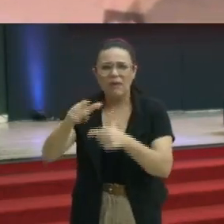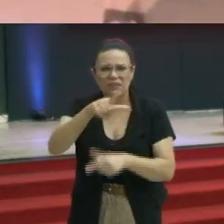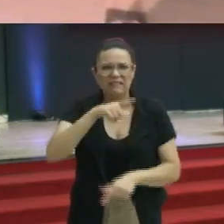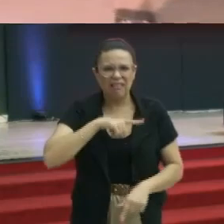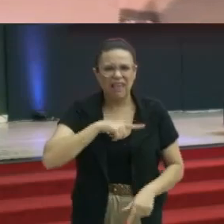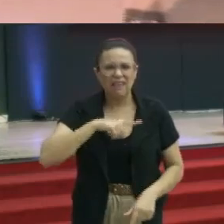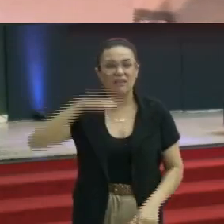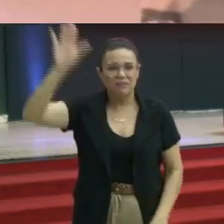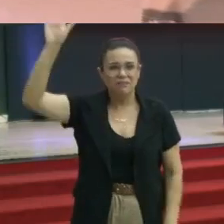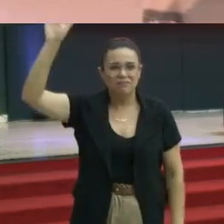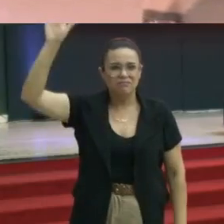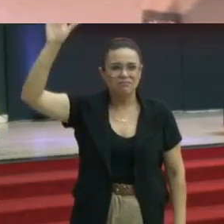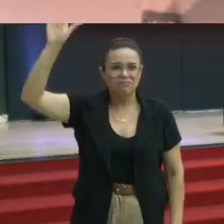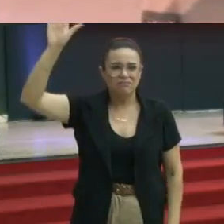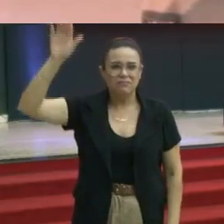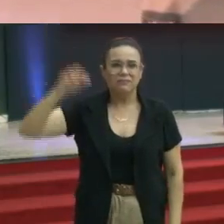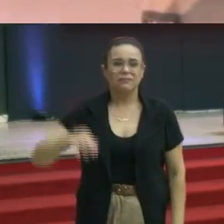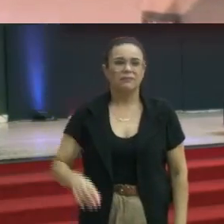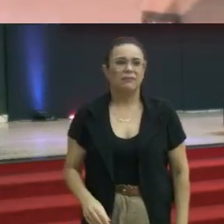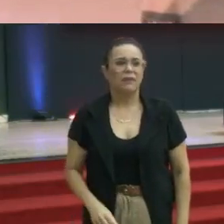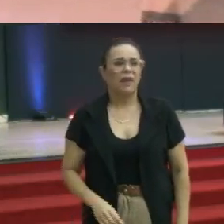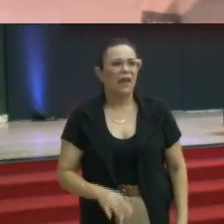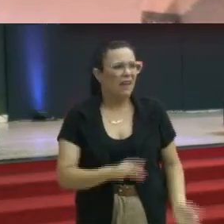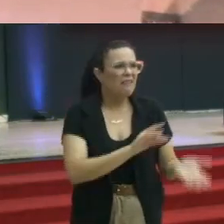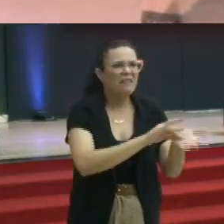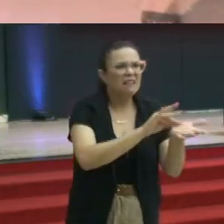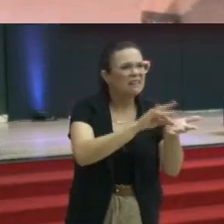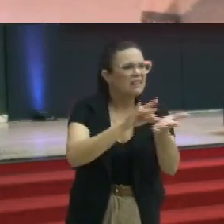90% são verdadeiros e 10% são...